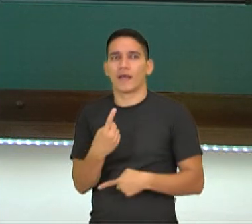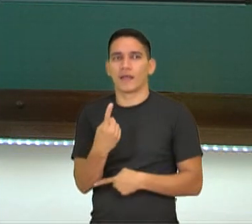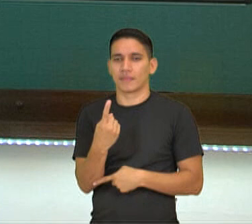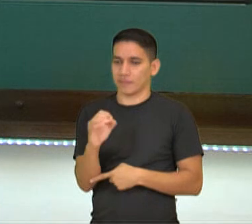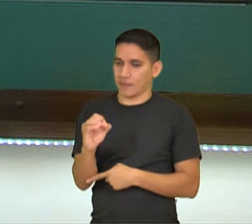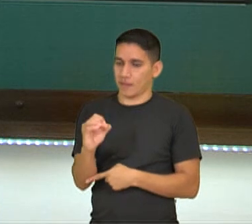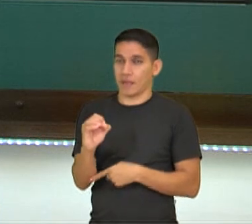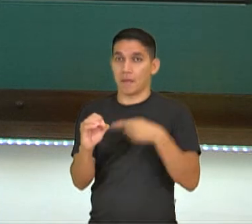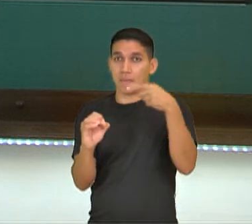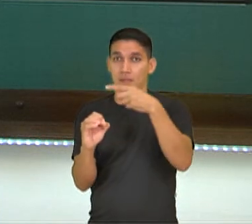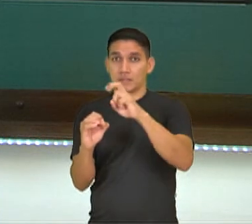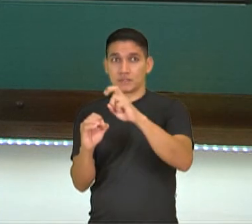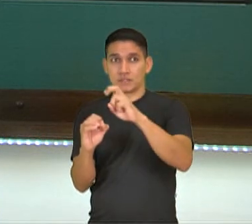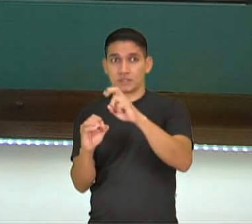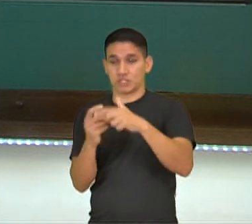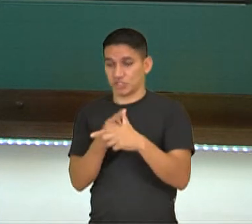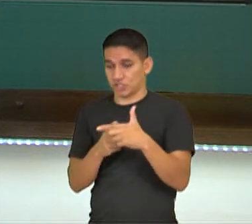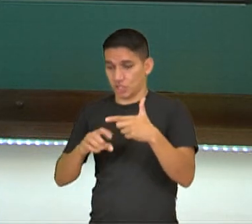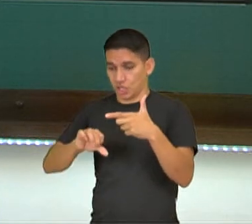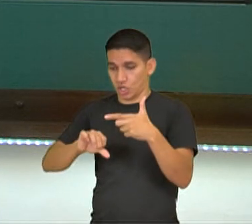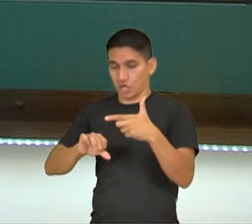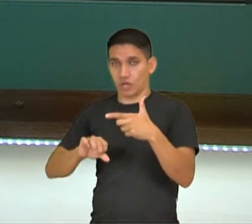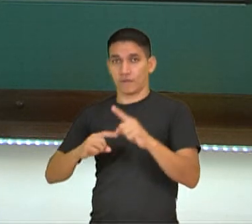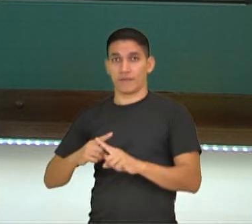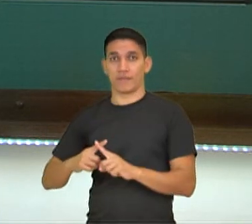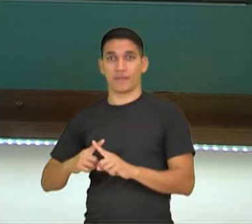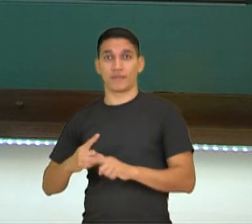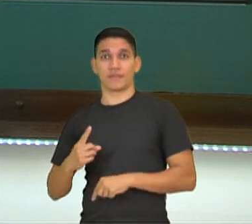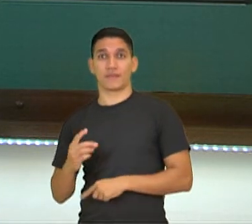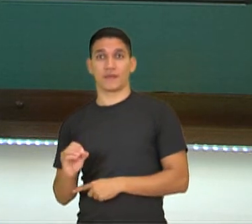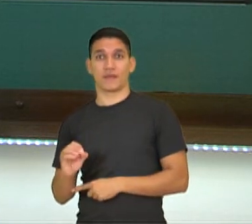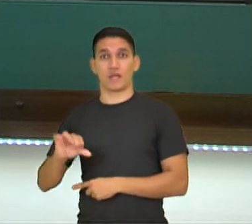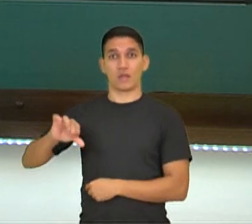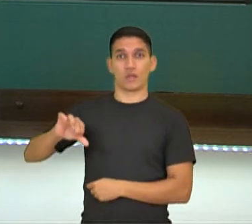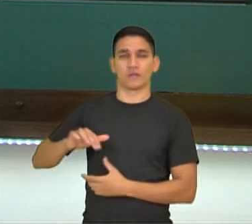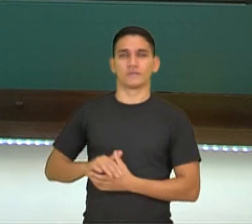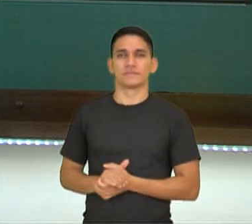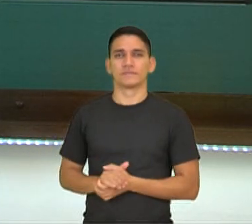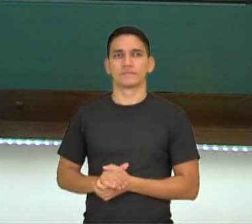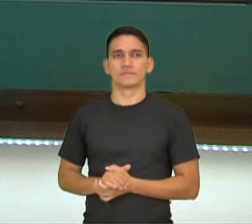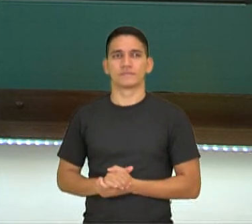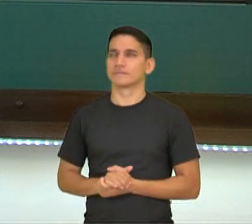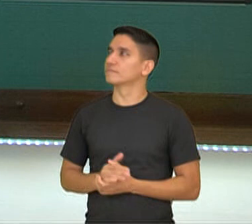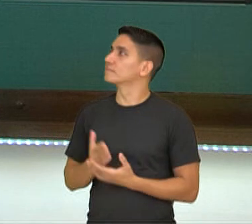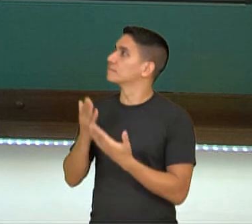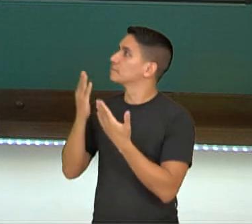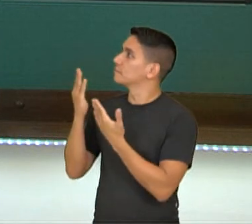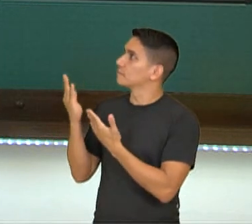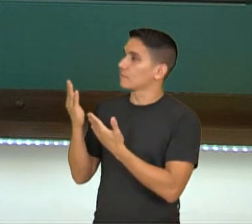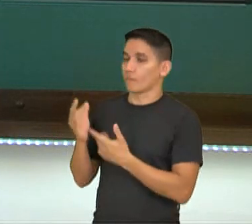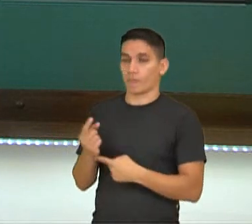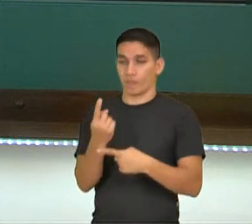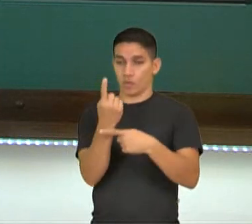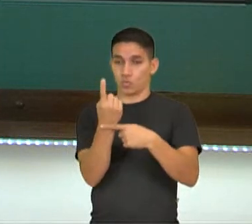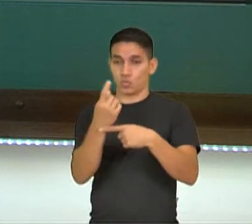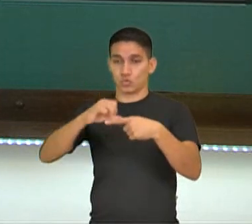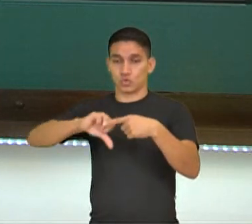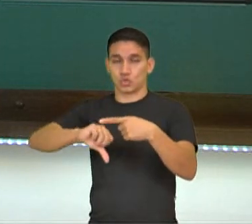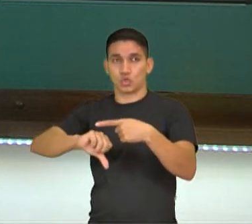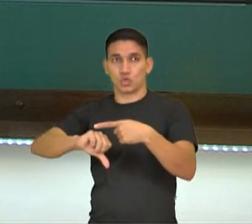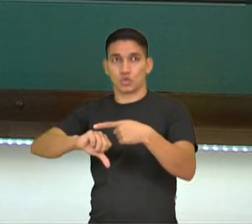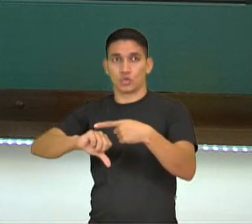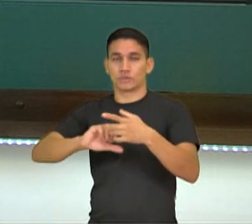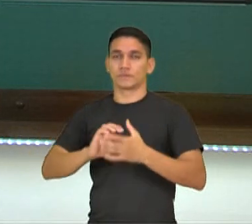menos 5 divididos por 9 vezes 10 elevado a nona. 1 sobre 9, já mantenho aqui, é uma fração, e